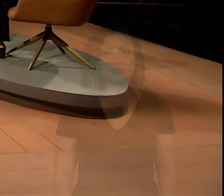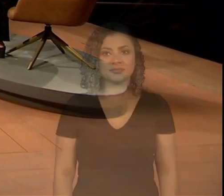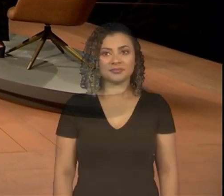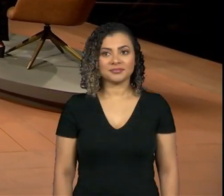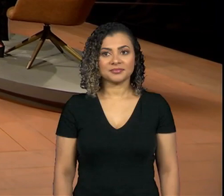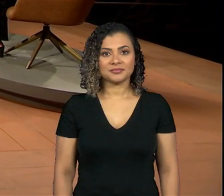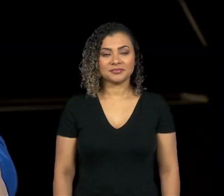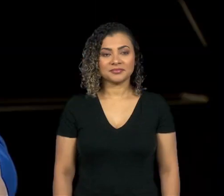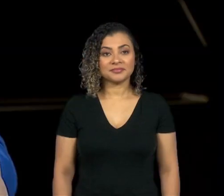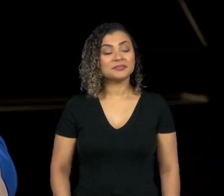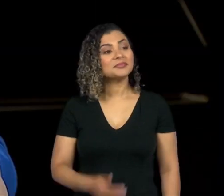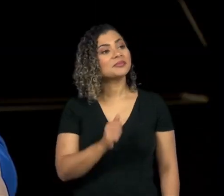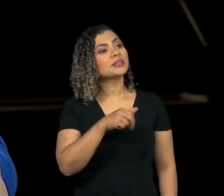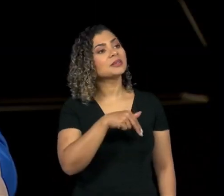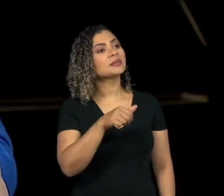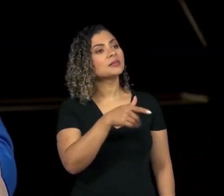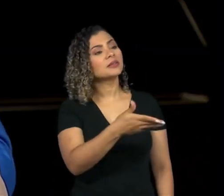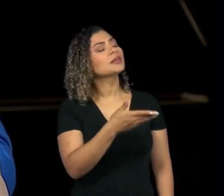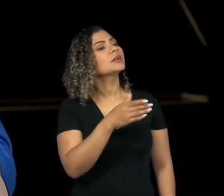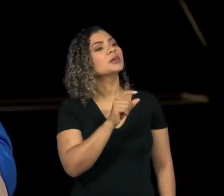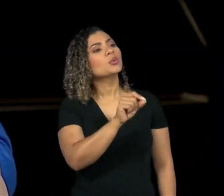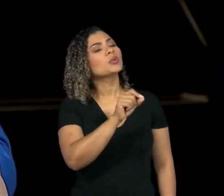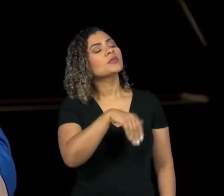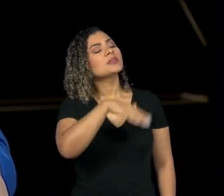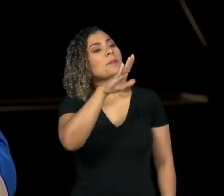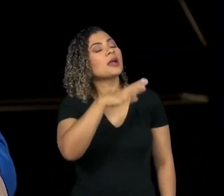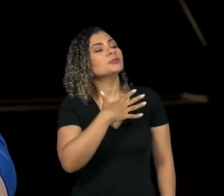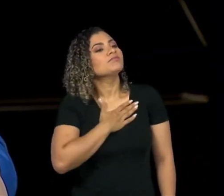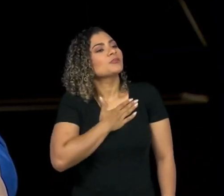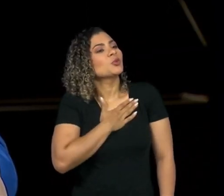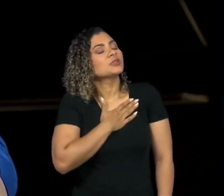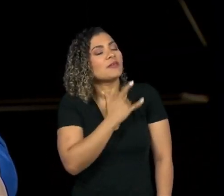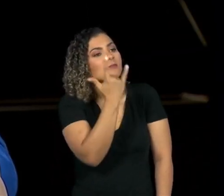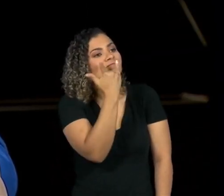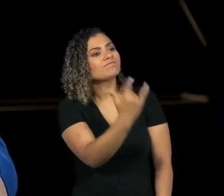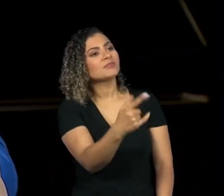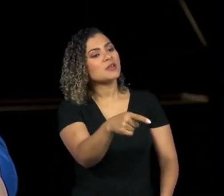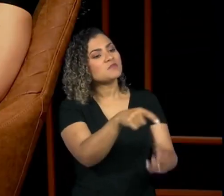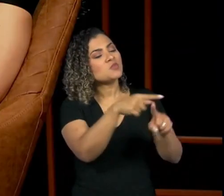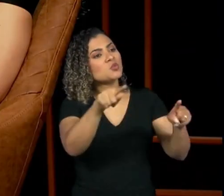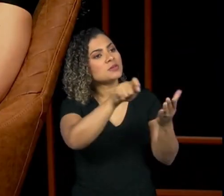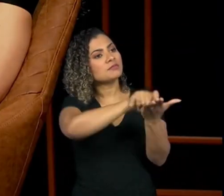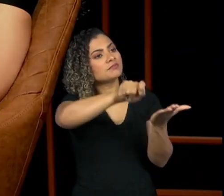Ana, o que tanto, ou o que mais te atraiu na obra do Belchior?